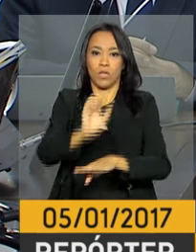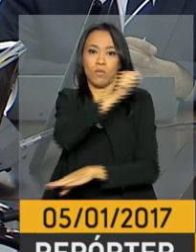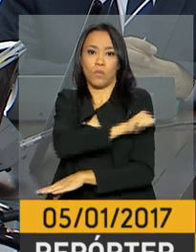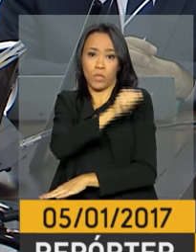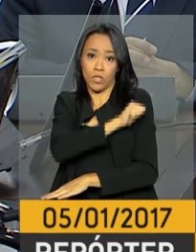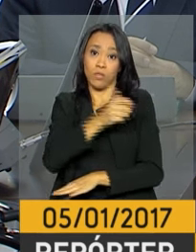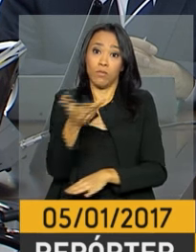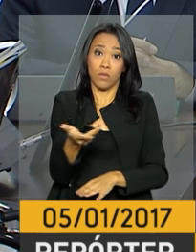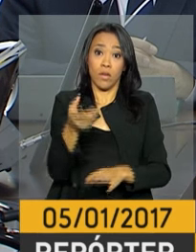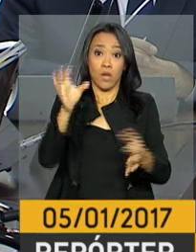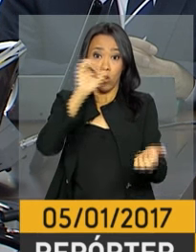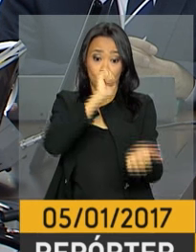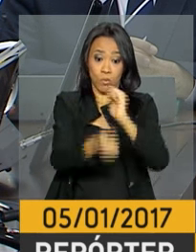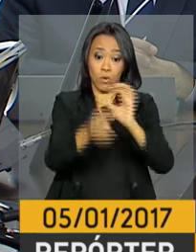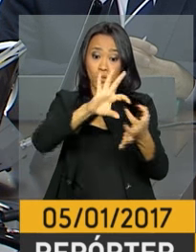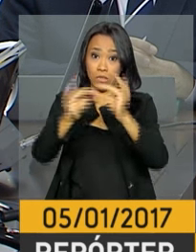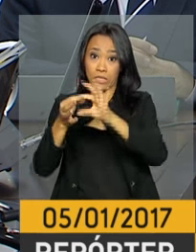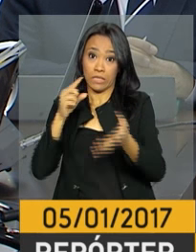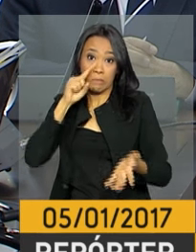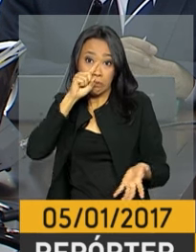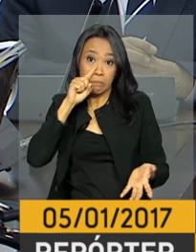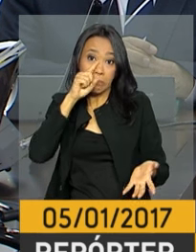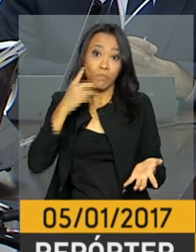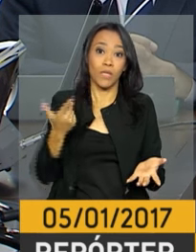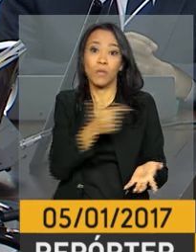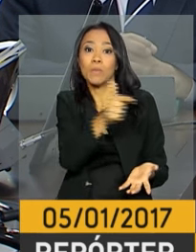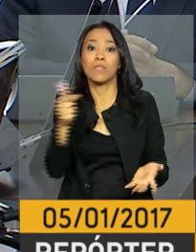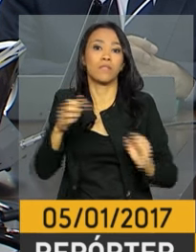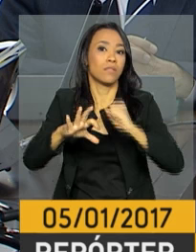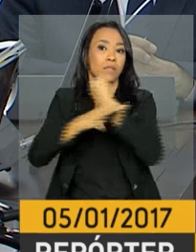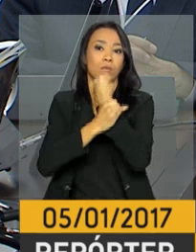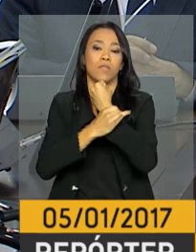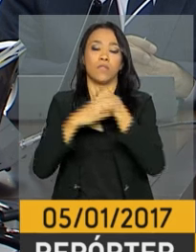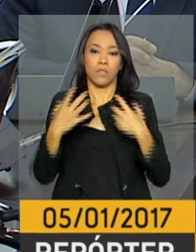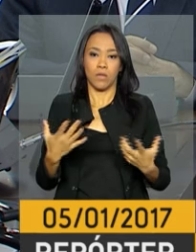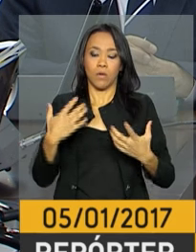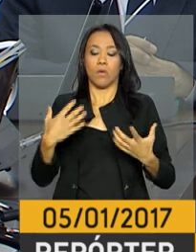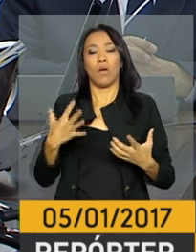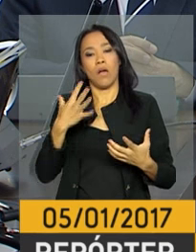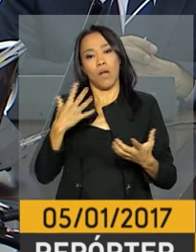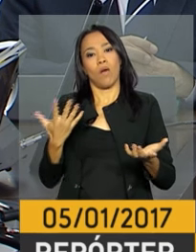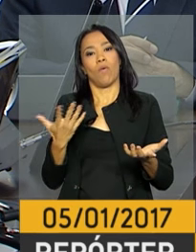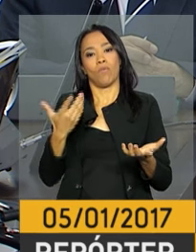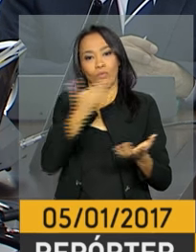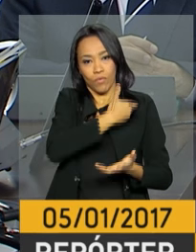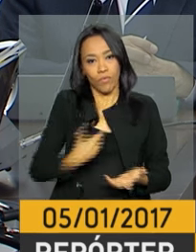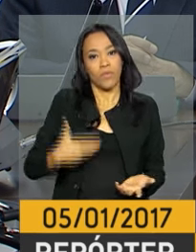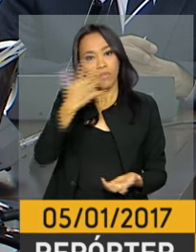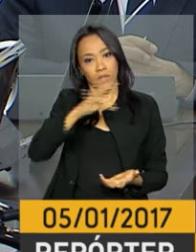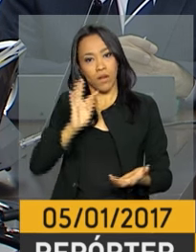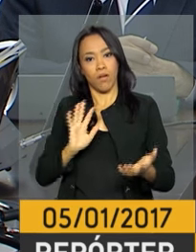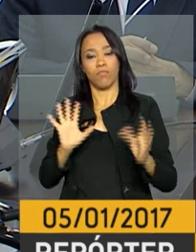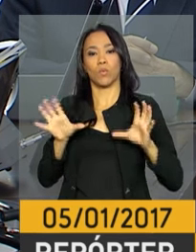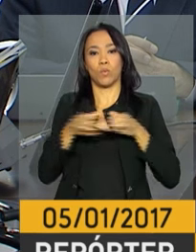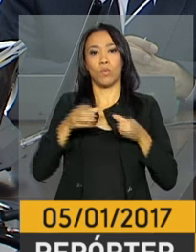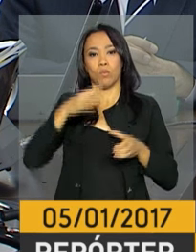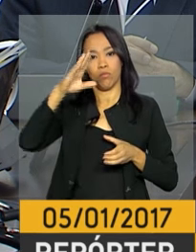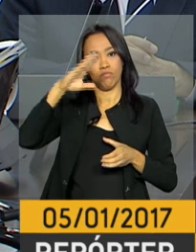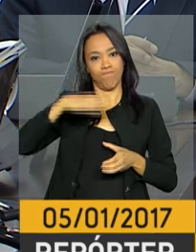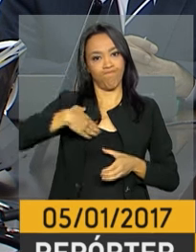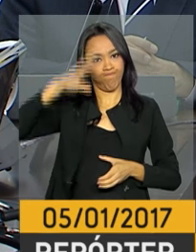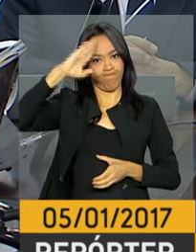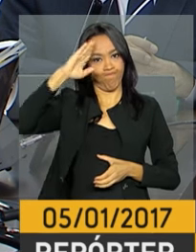olimpíadas é corria risco ao contrário com a presença da união no estado do rio de janeiro a segurança foi